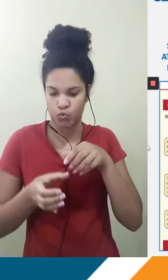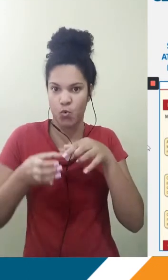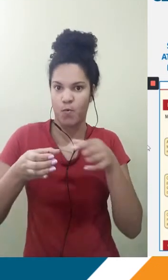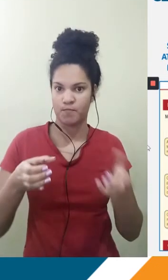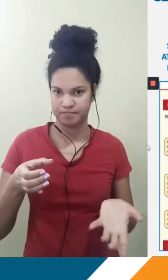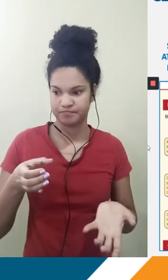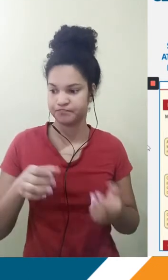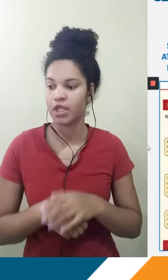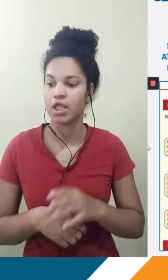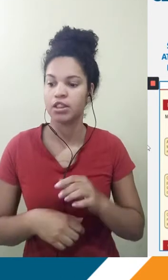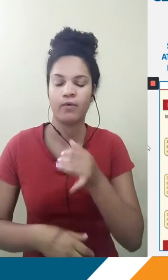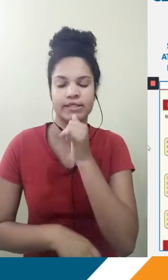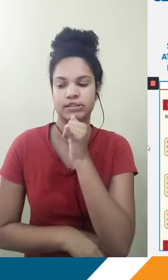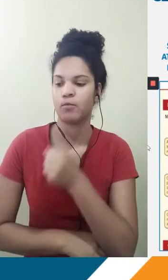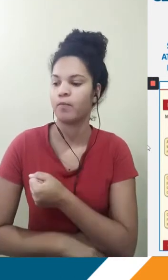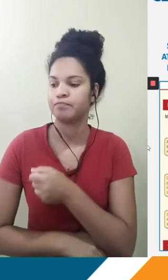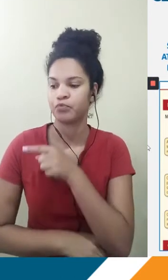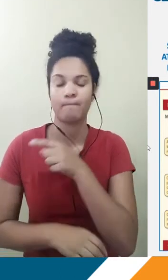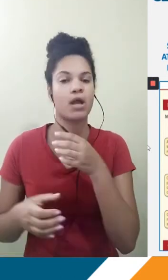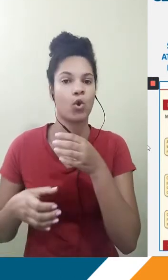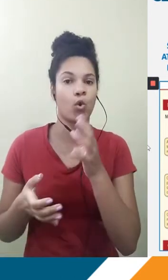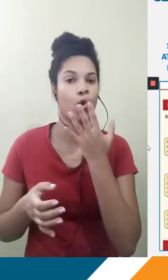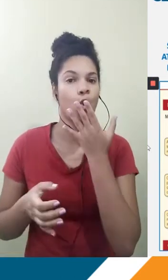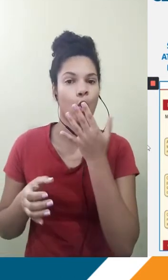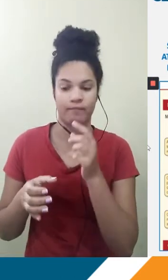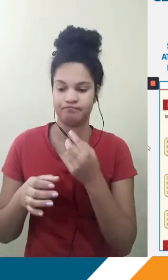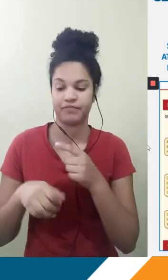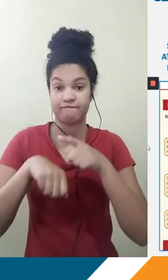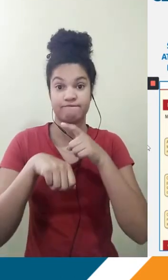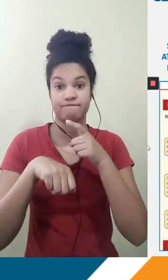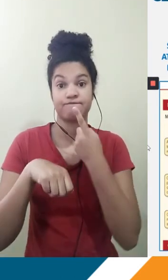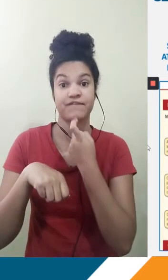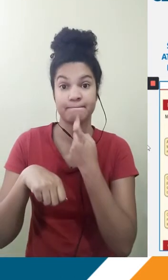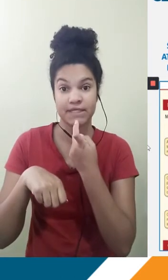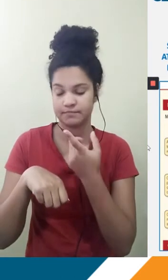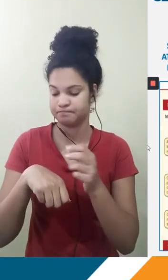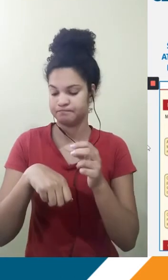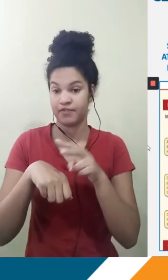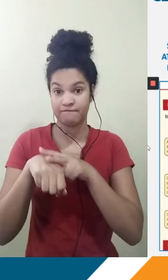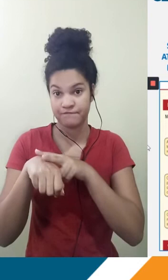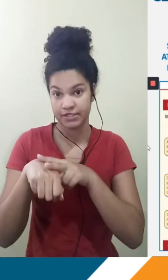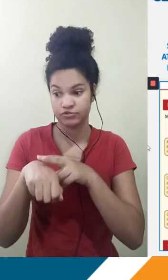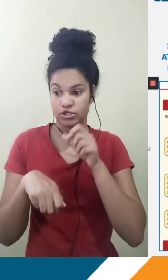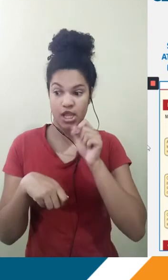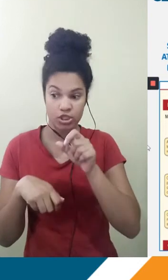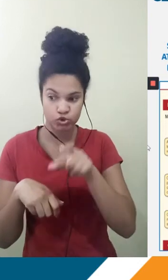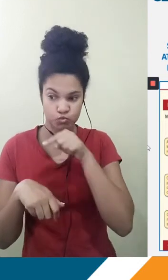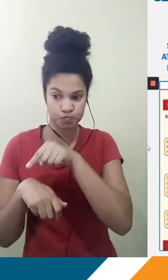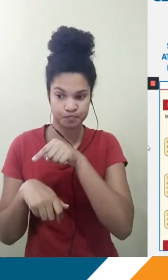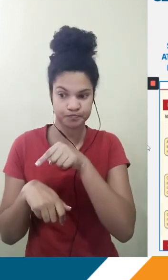vermelha, verde ou azul, num solvente, que no caso aqui é a água também chamada de solvente